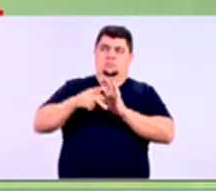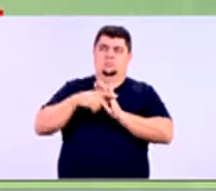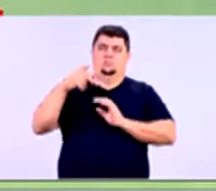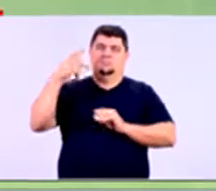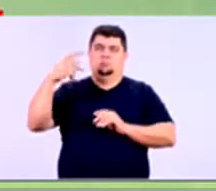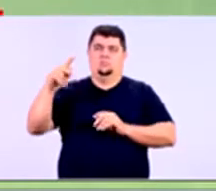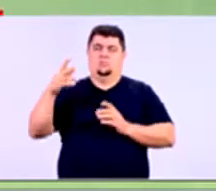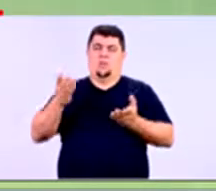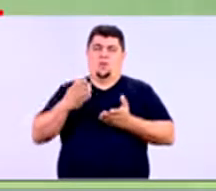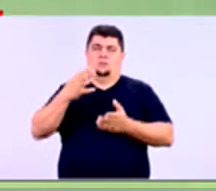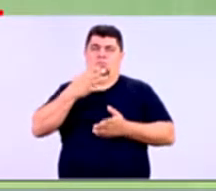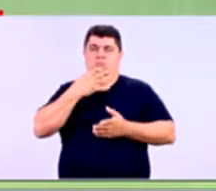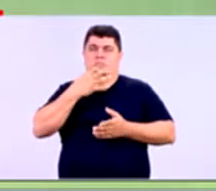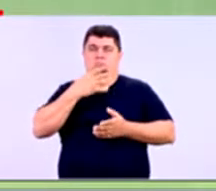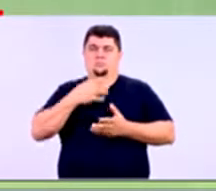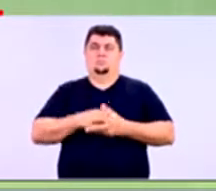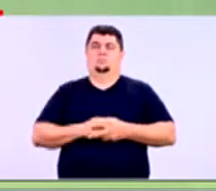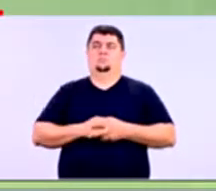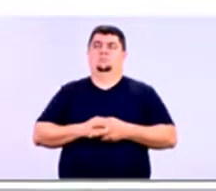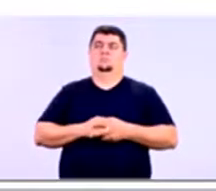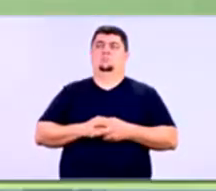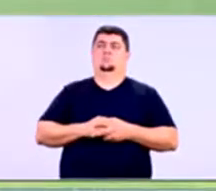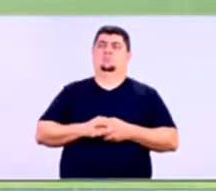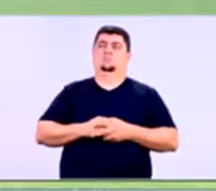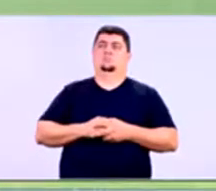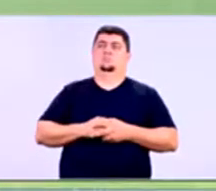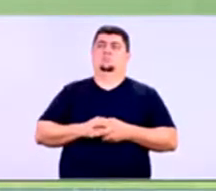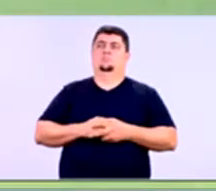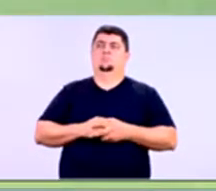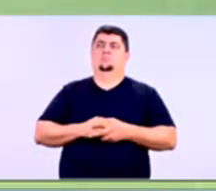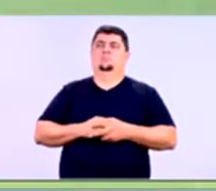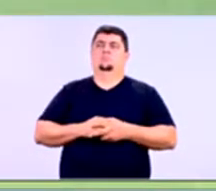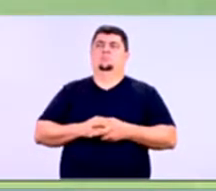que veremos no próximo exemplo.